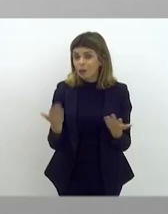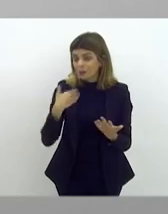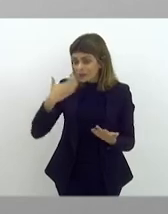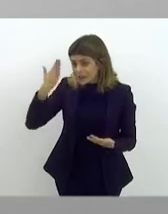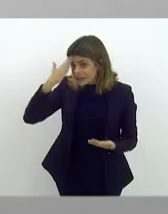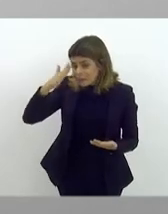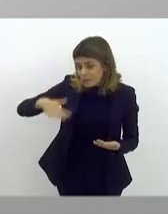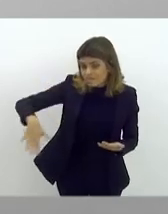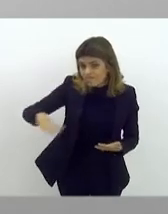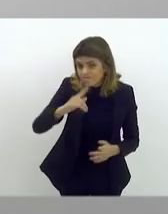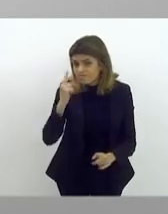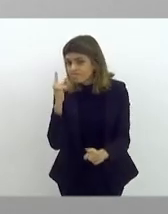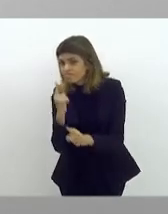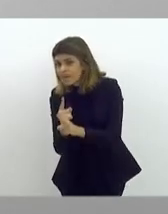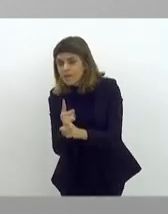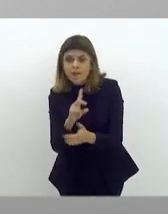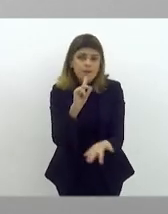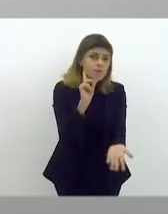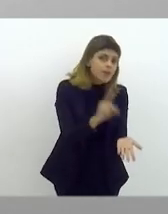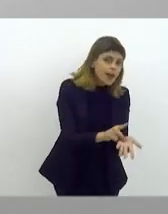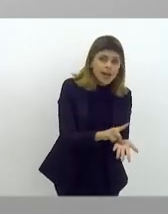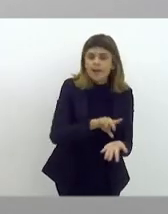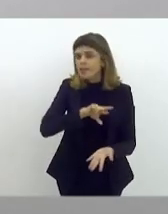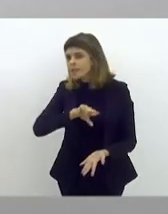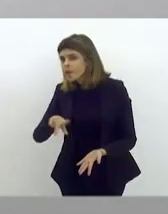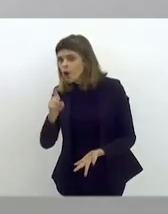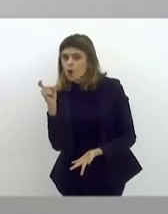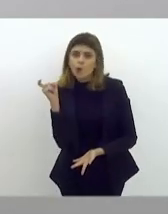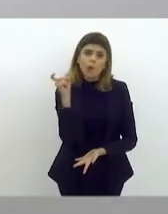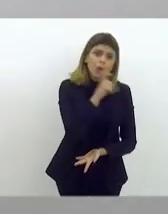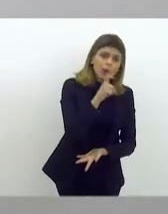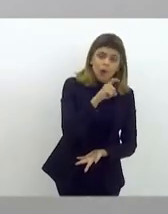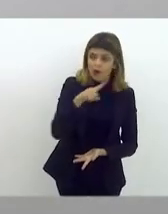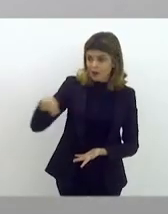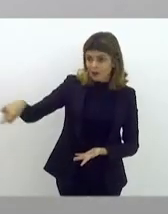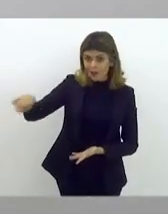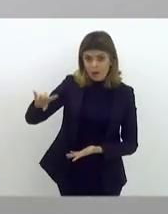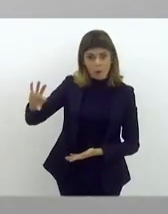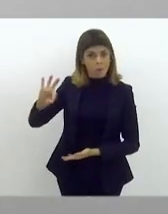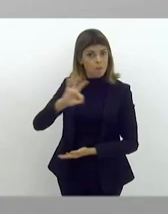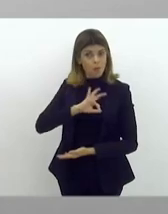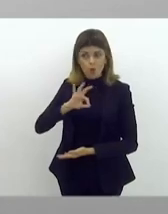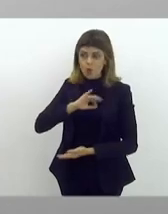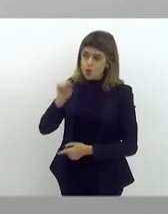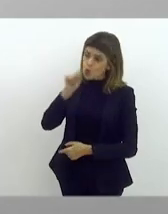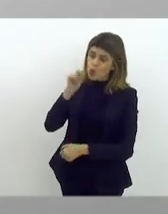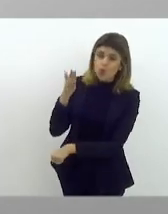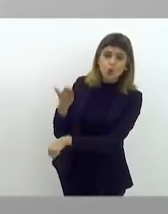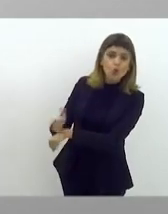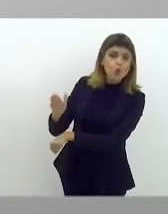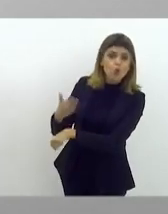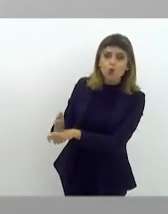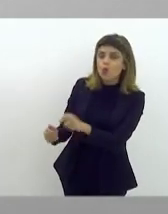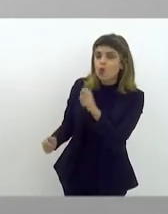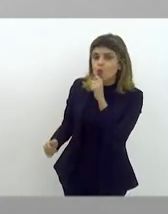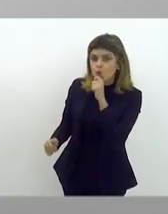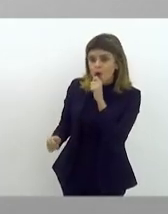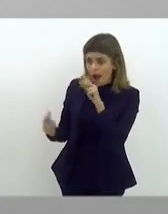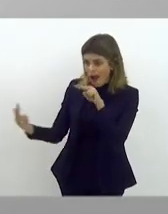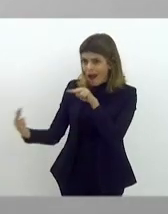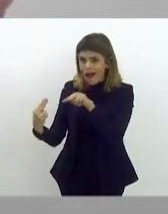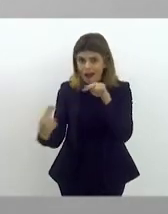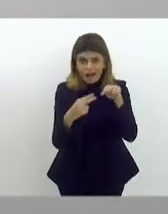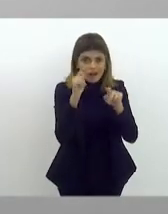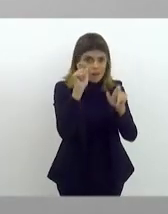identificar o que é verdadeiro que não é e acabam que os nossos policiais que não tem ainda um treinamento específico para entender as mulheres